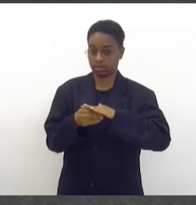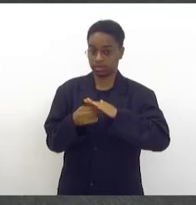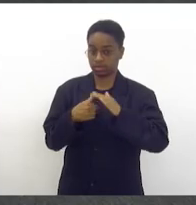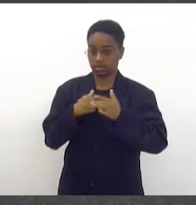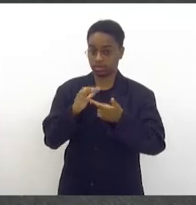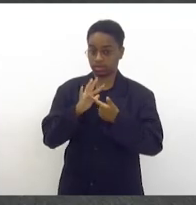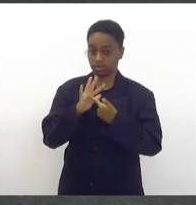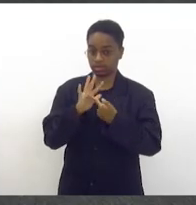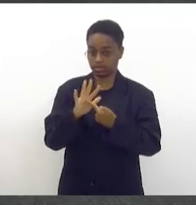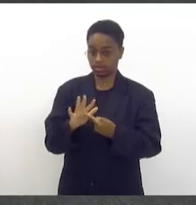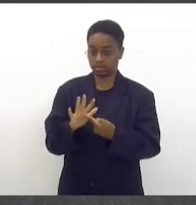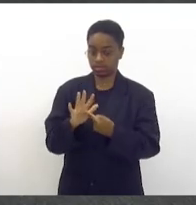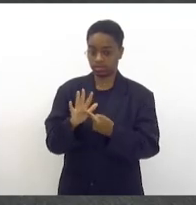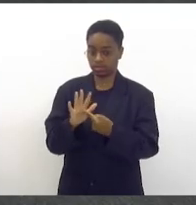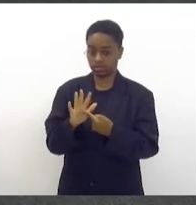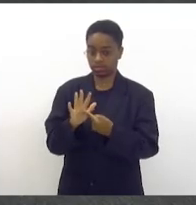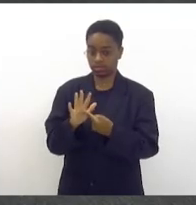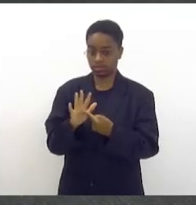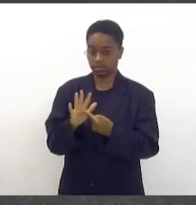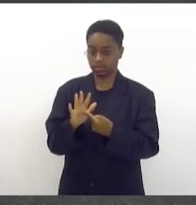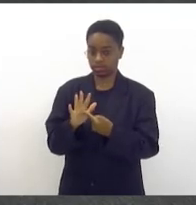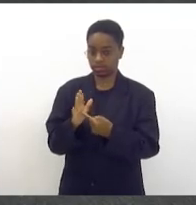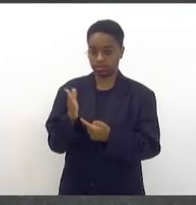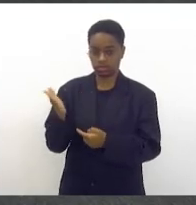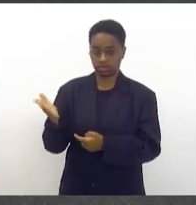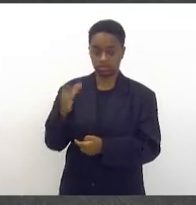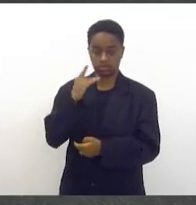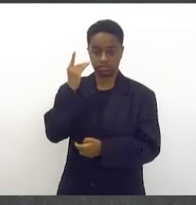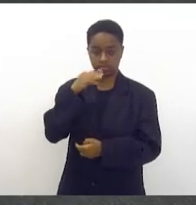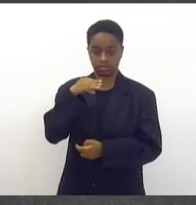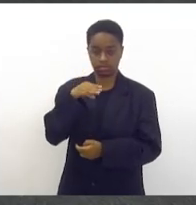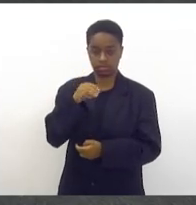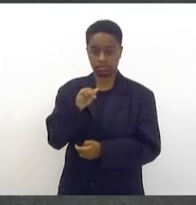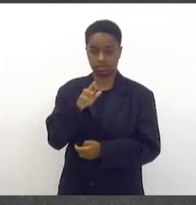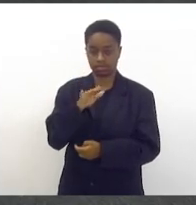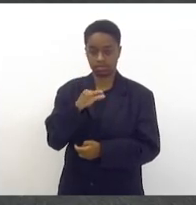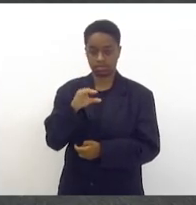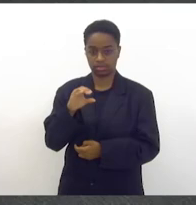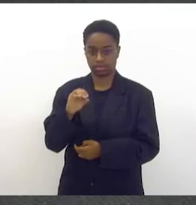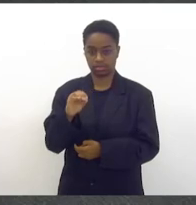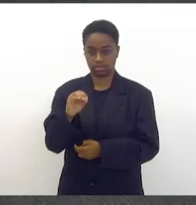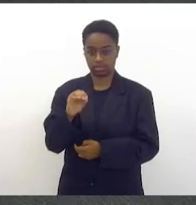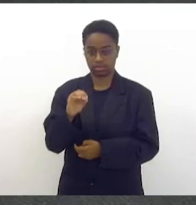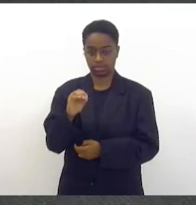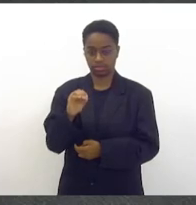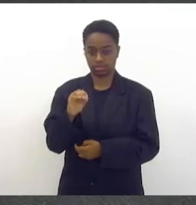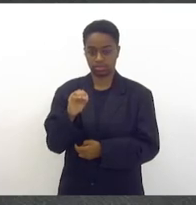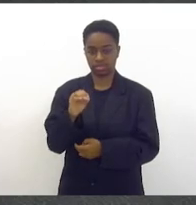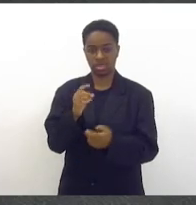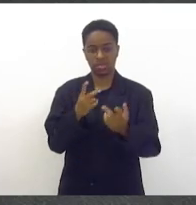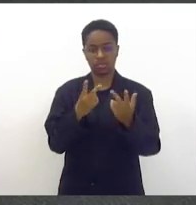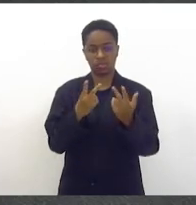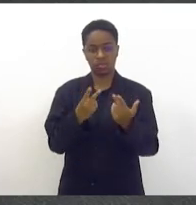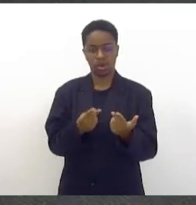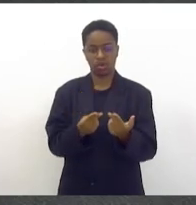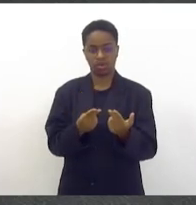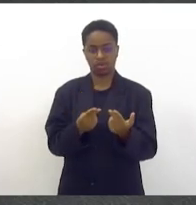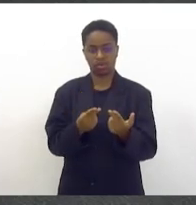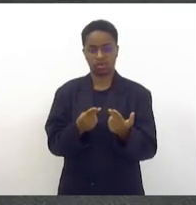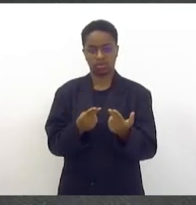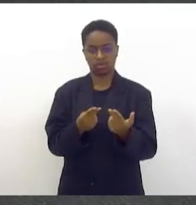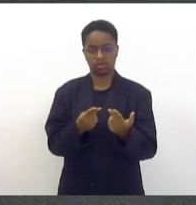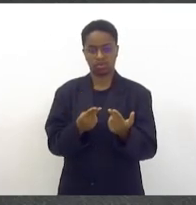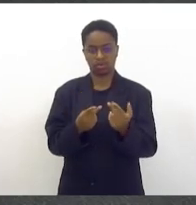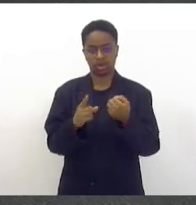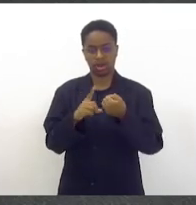apresentada do deputado Bárcio Alberto, ela está igualzinha